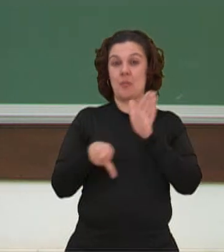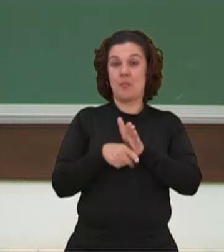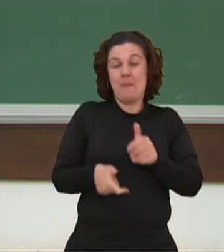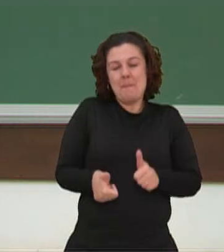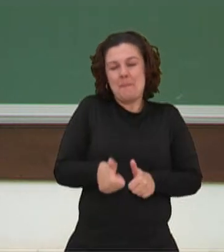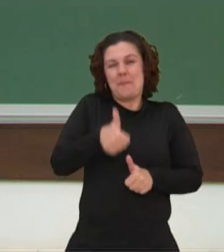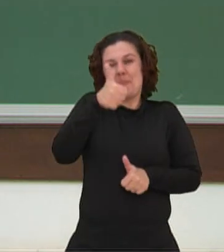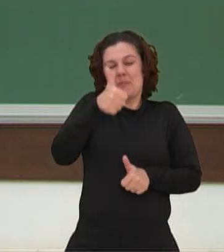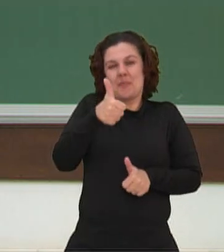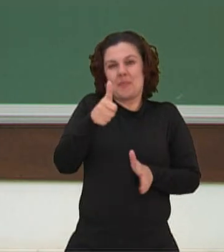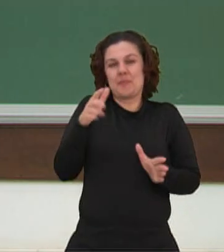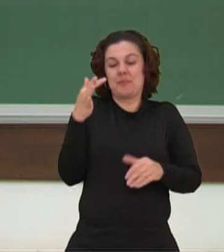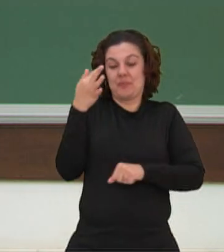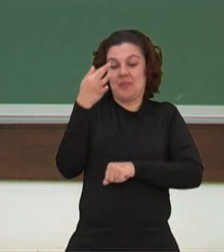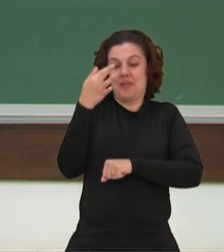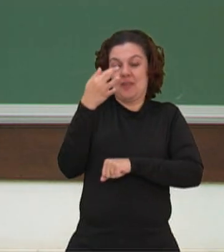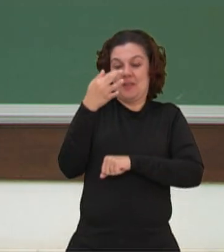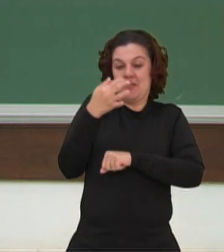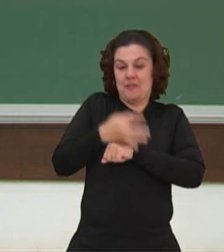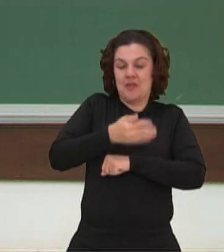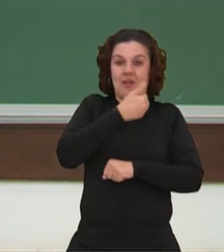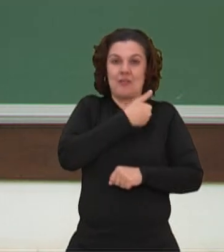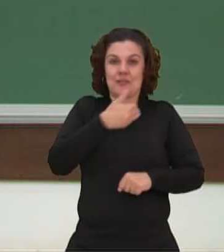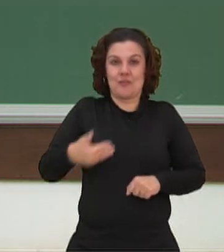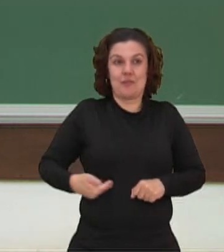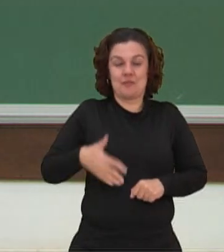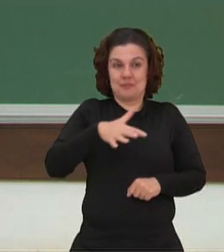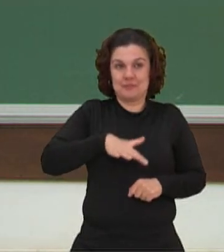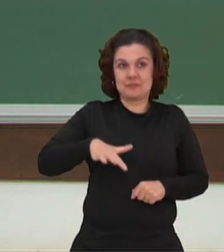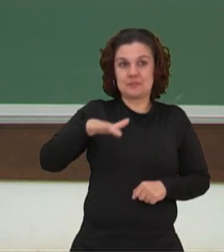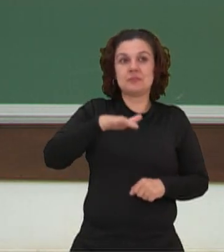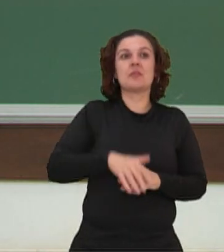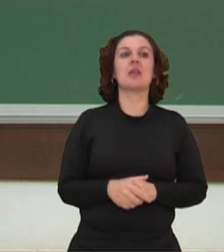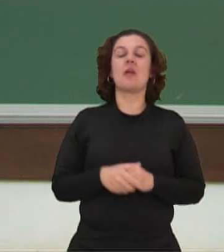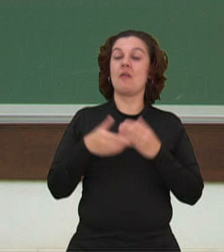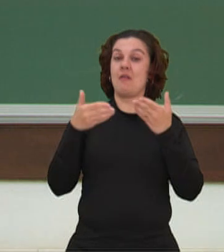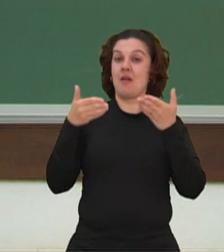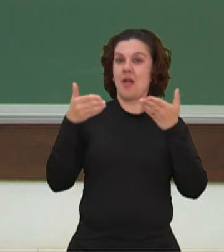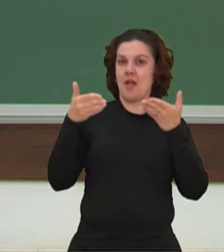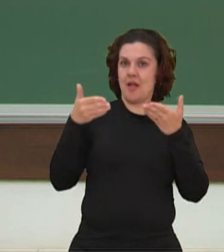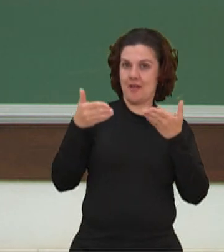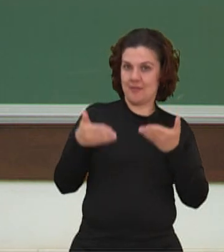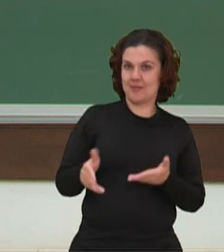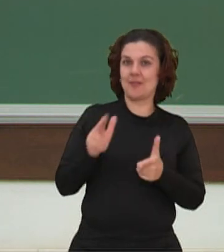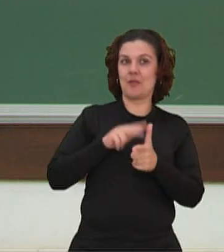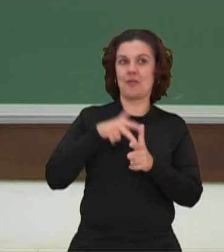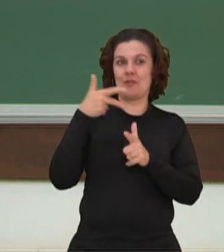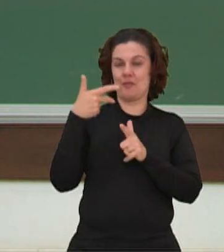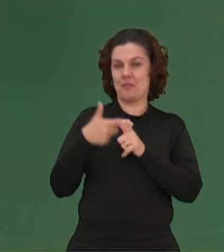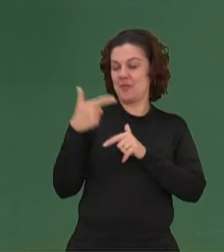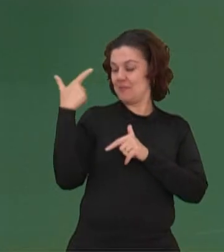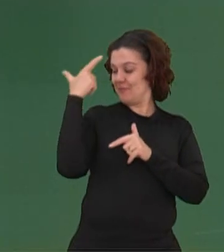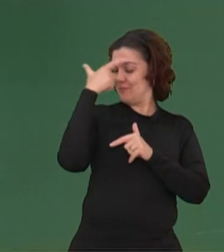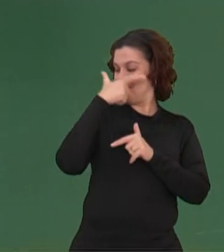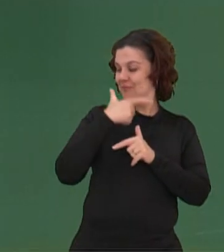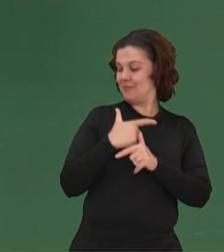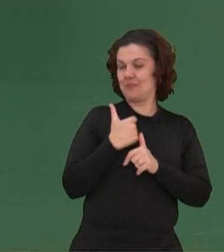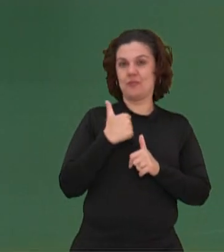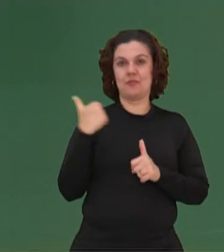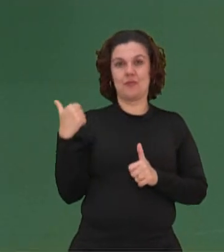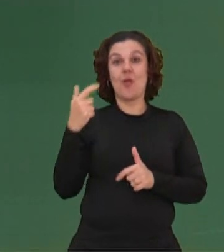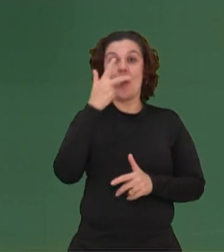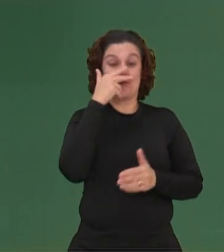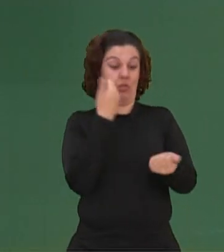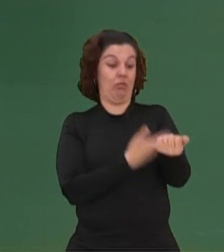principal feriado durante esse governo do Getúlio Vargas, então. Aqui, mais uma imagem do Getúlio, overdose